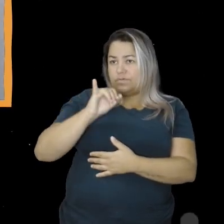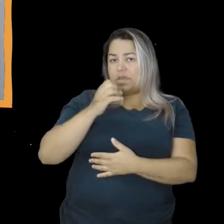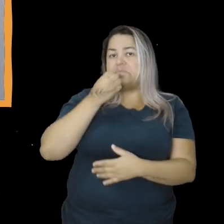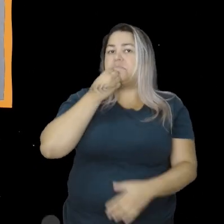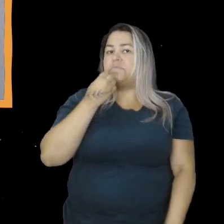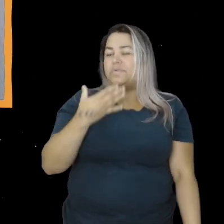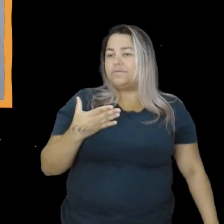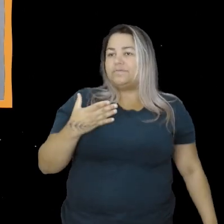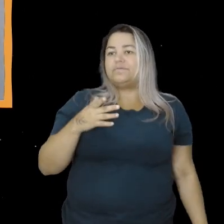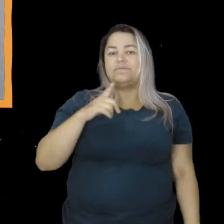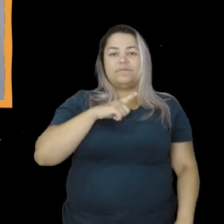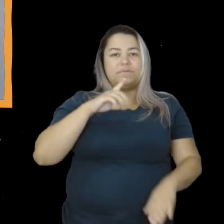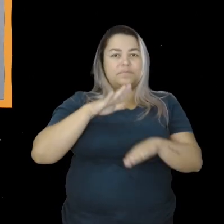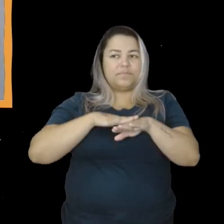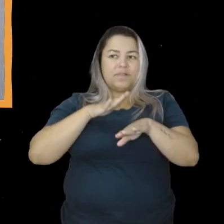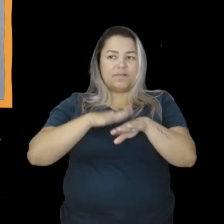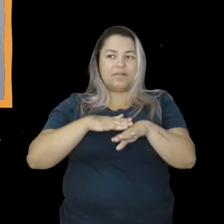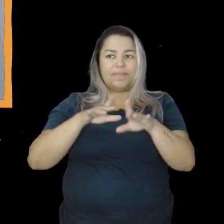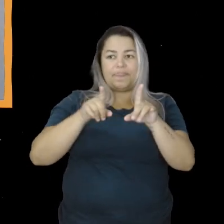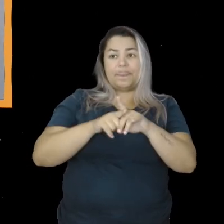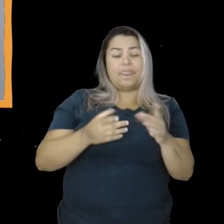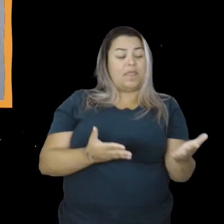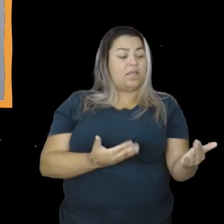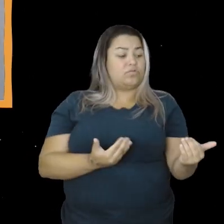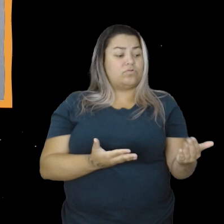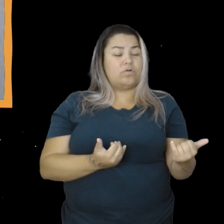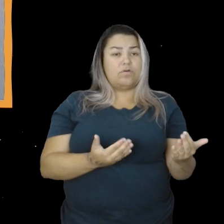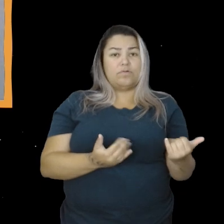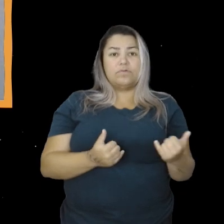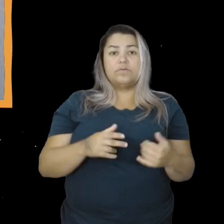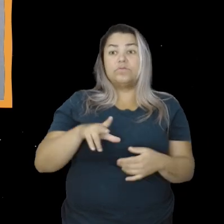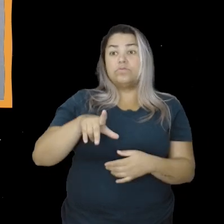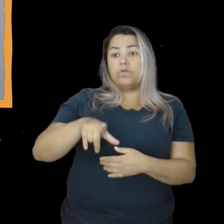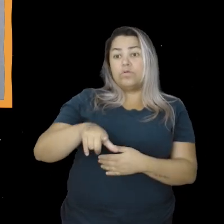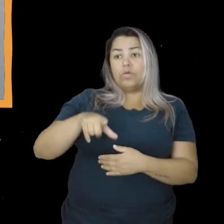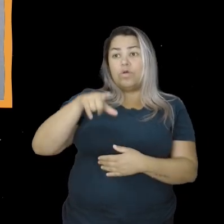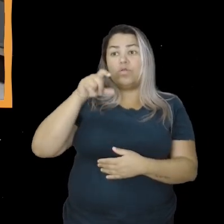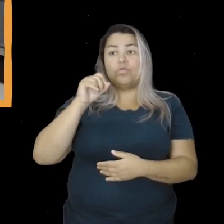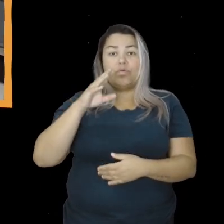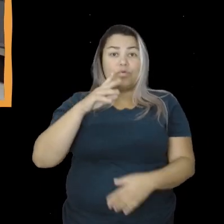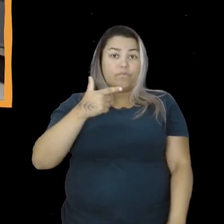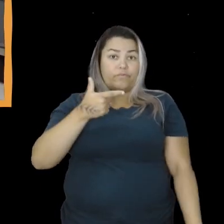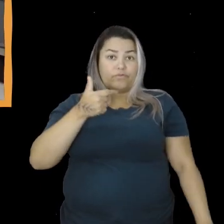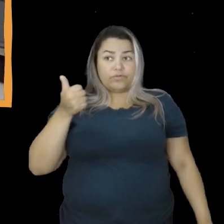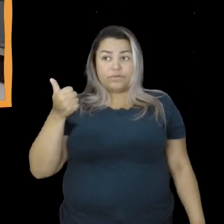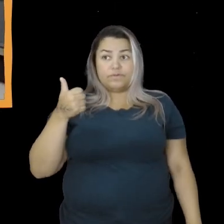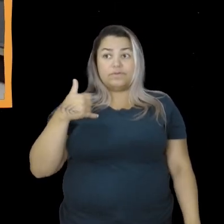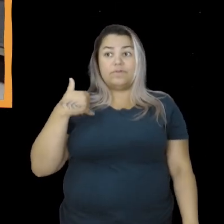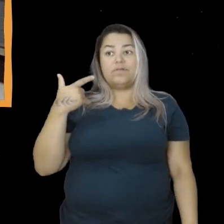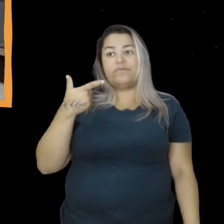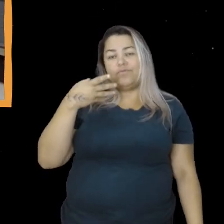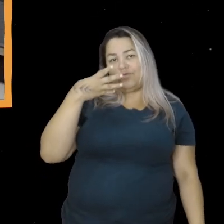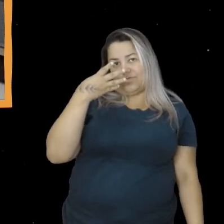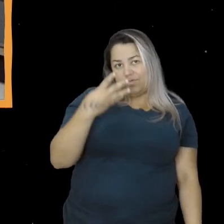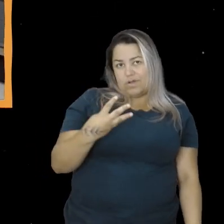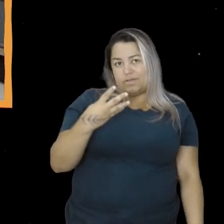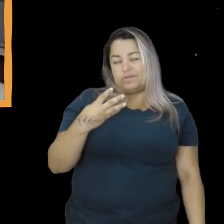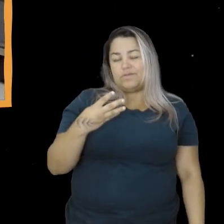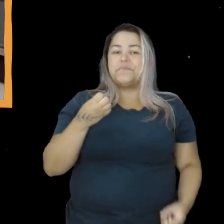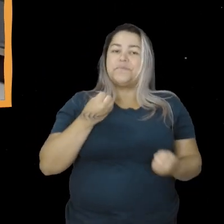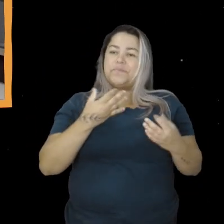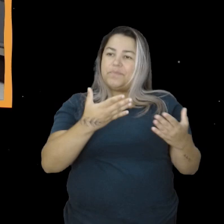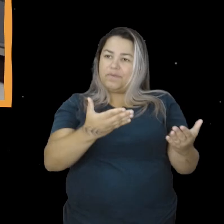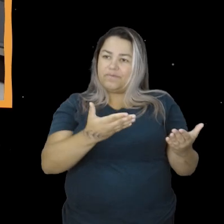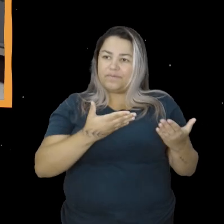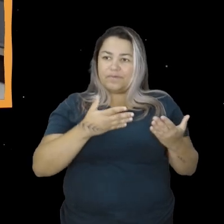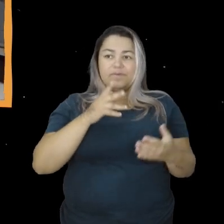vocês? Mas tem mais. Ela foi a mais jovem vereadora eleita em Belém, com 22 anos. Hoje ela está com 24. Seja muito